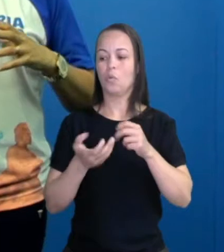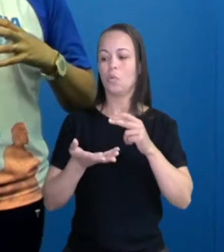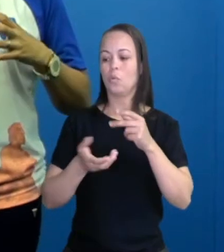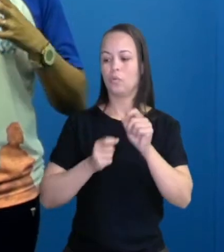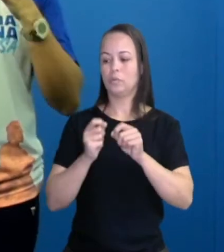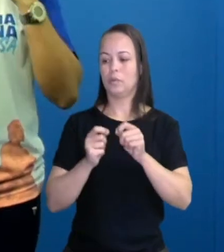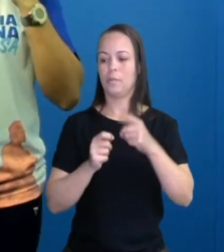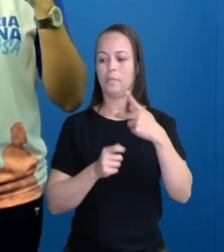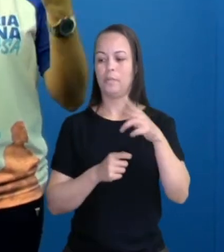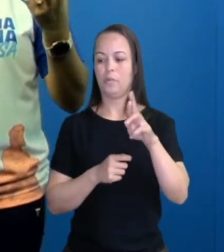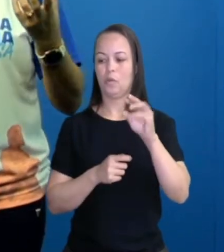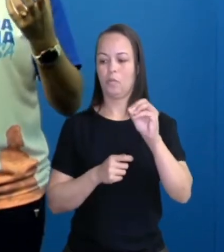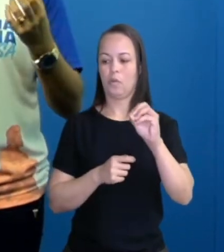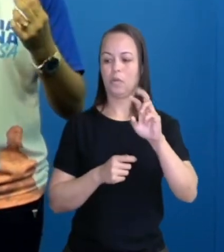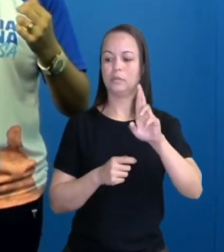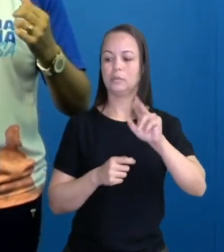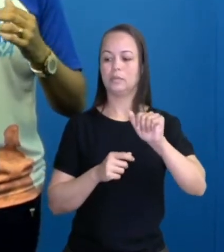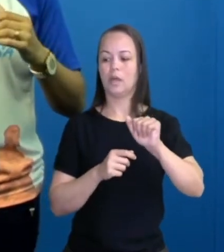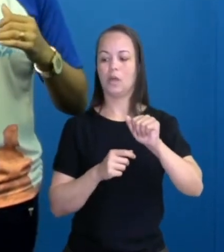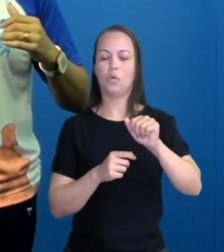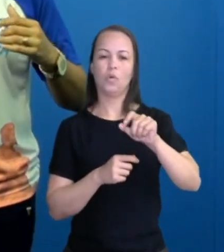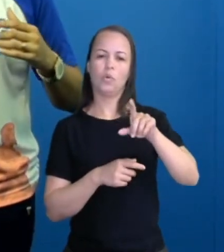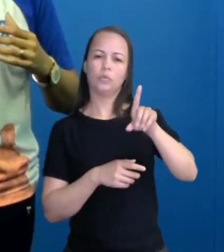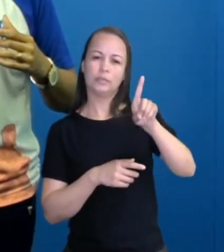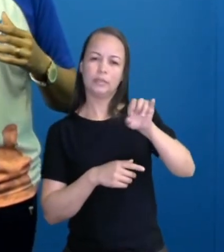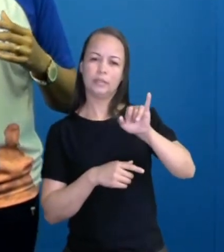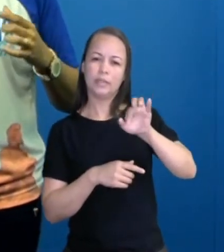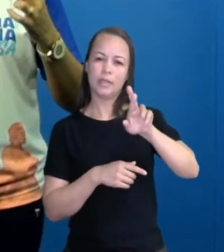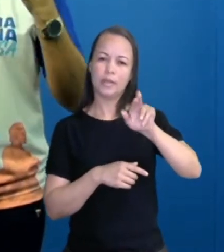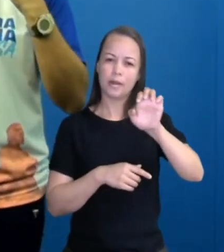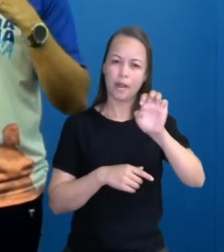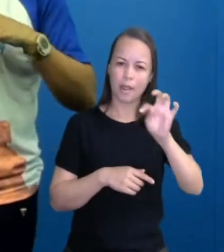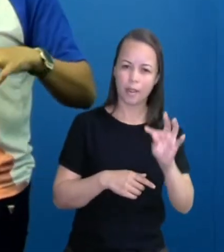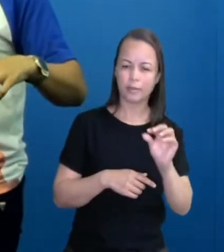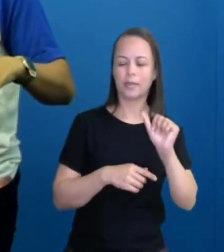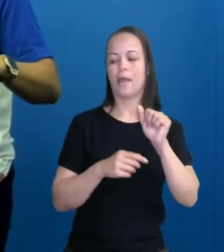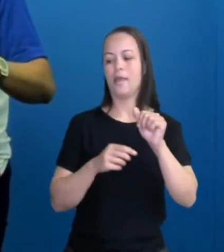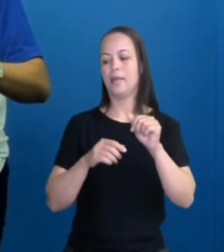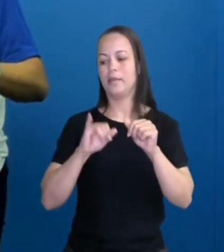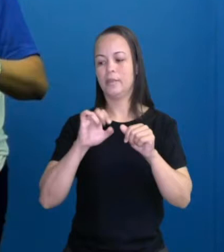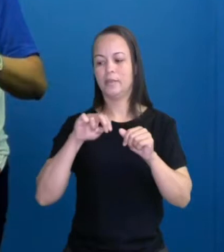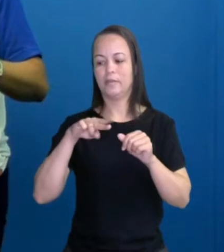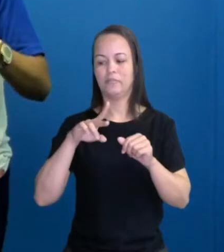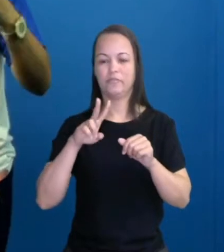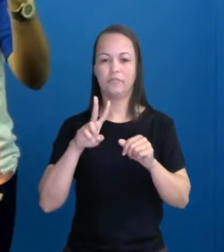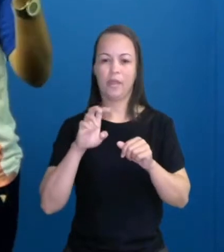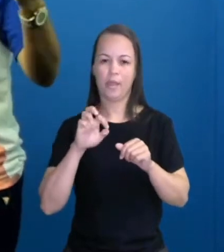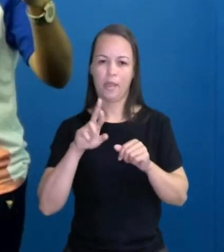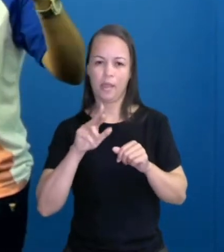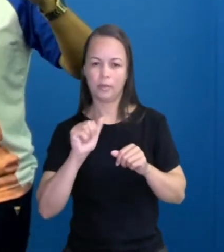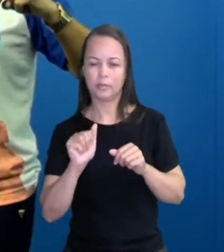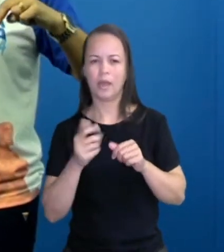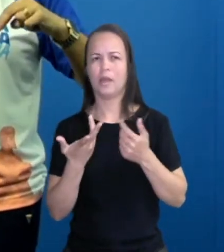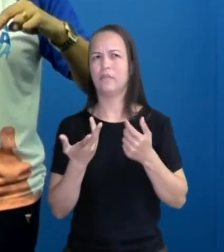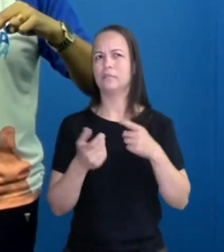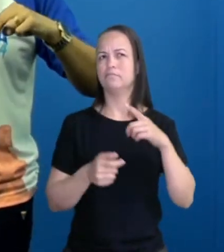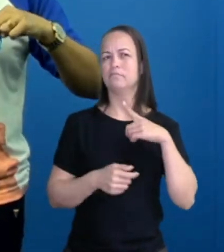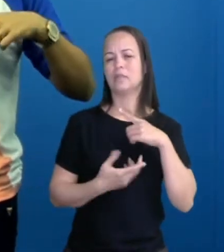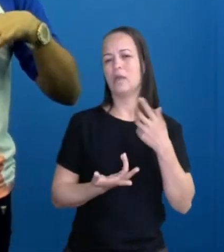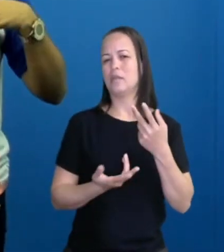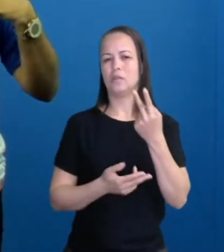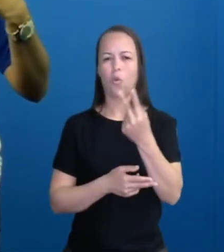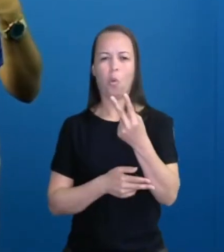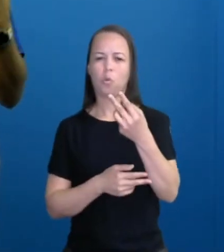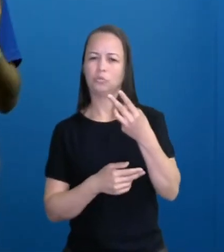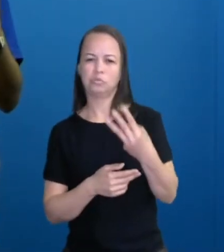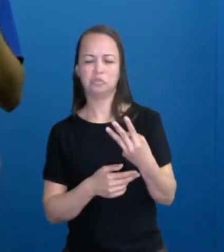as grandezas aumentarem 2 vezes ou aumentarem 3 vezes, a constante de proporcionalidade vai ser 2, 3, porque